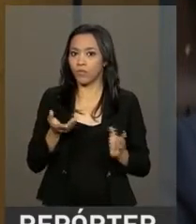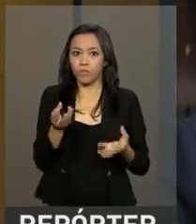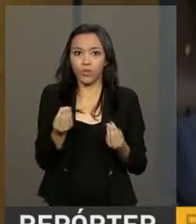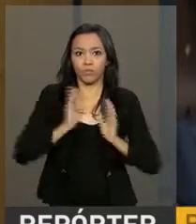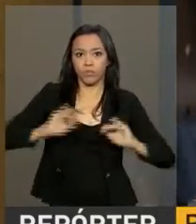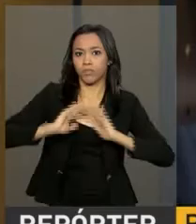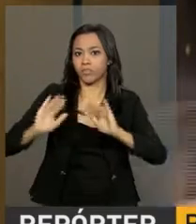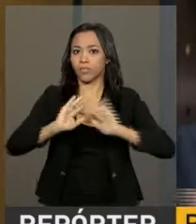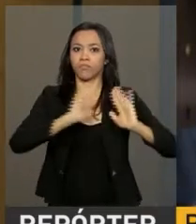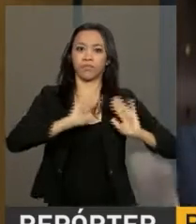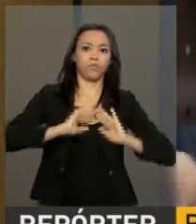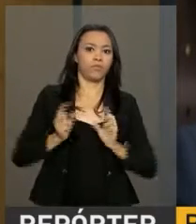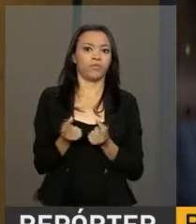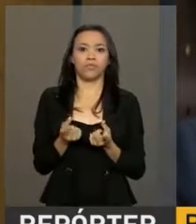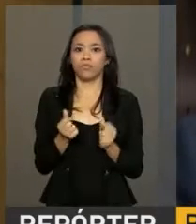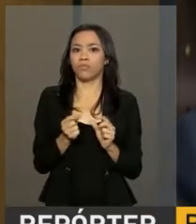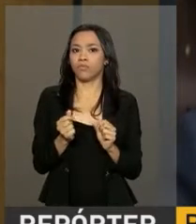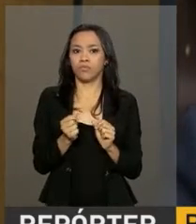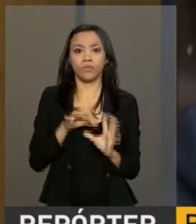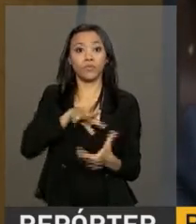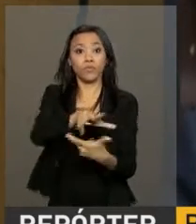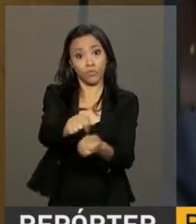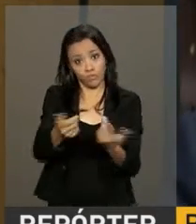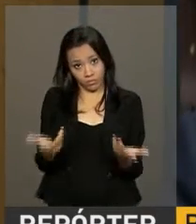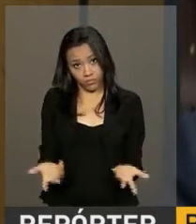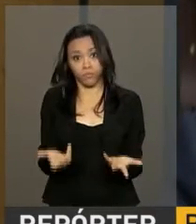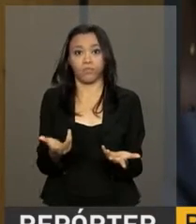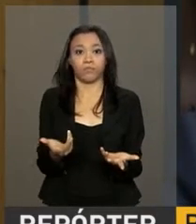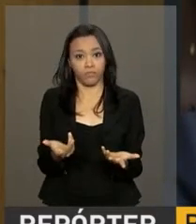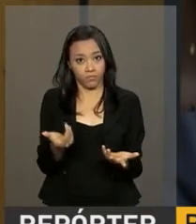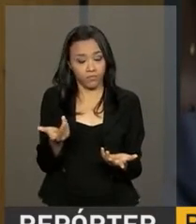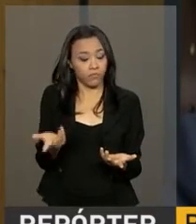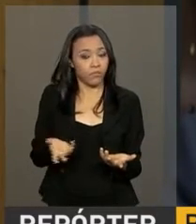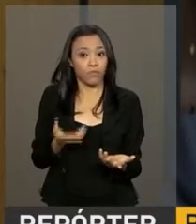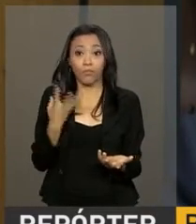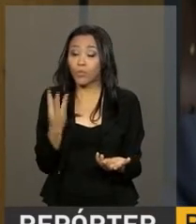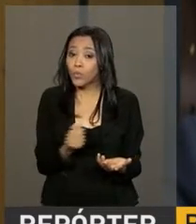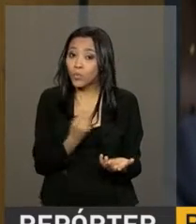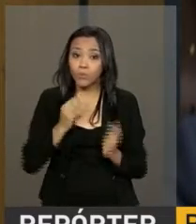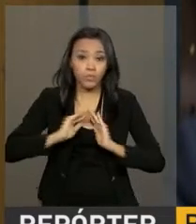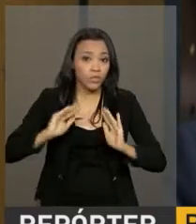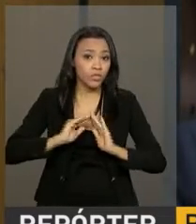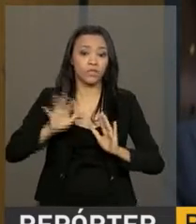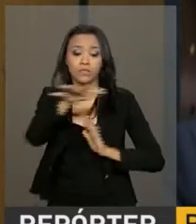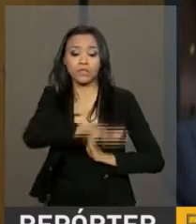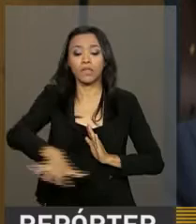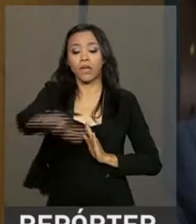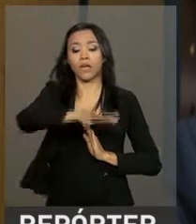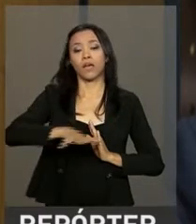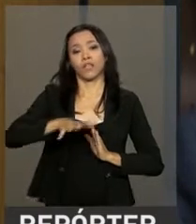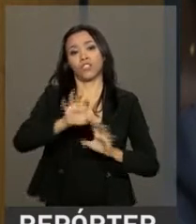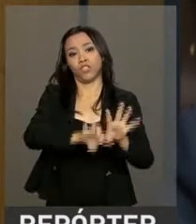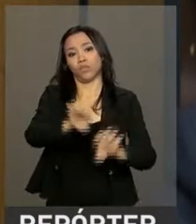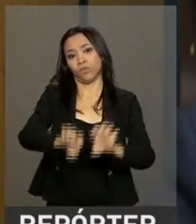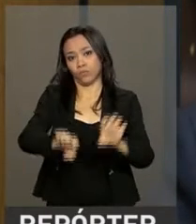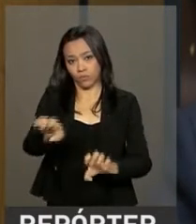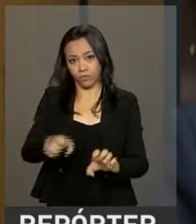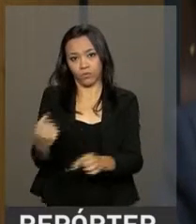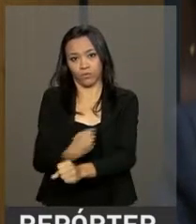recursos no mundo no planeta um excesso de demanda por recursos para investimentos em infraestrutura